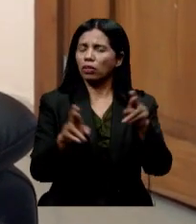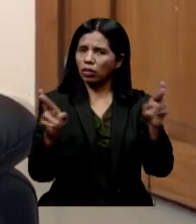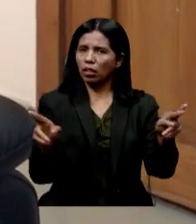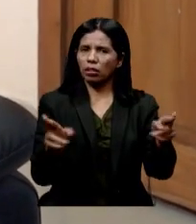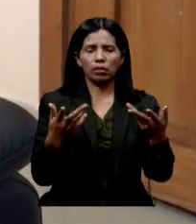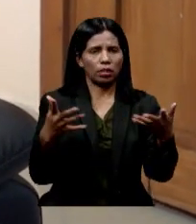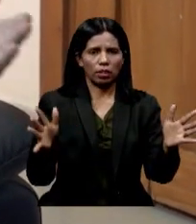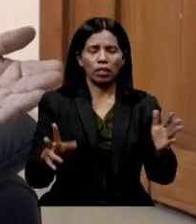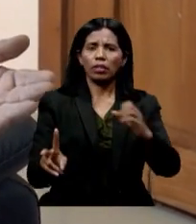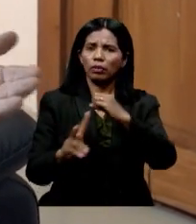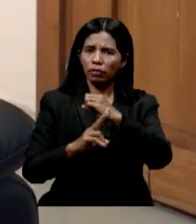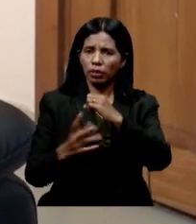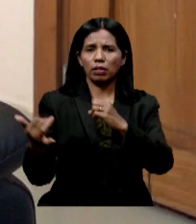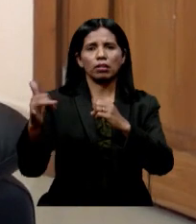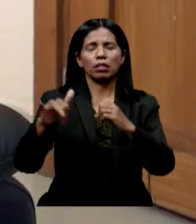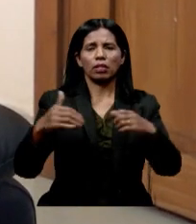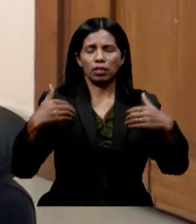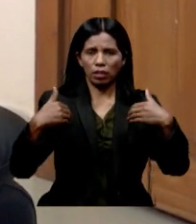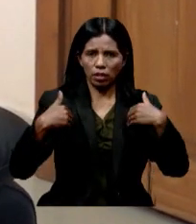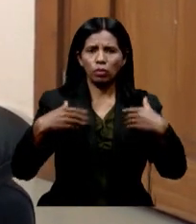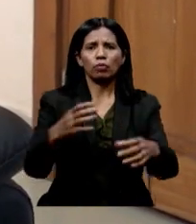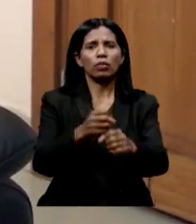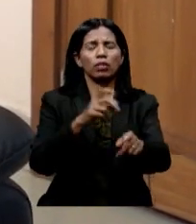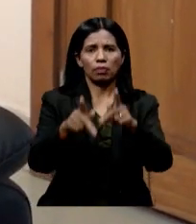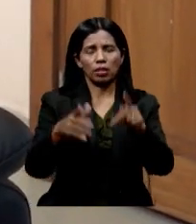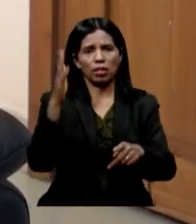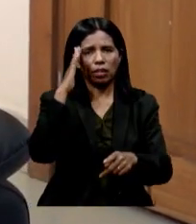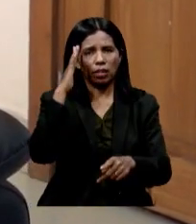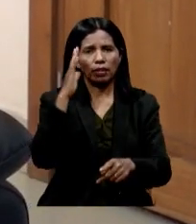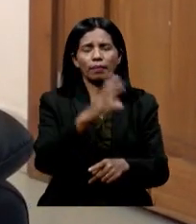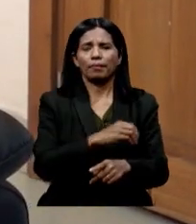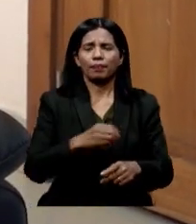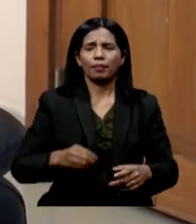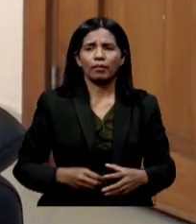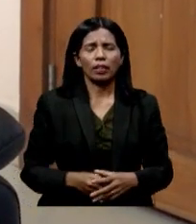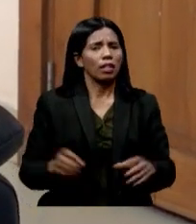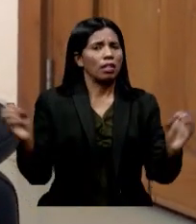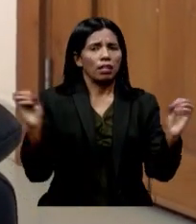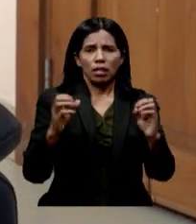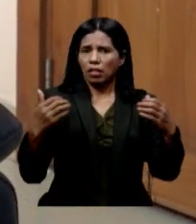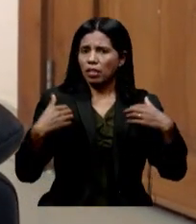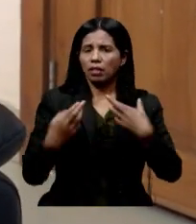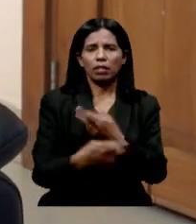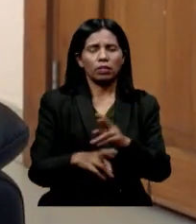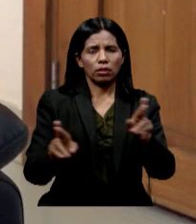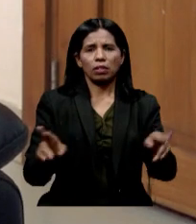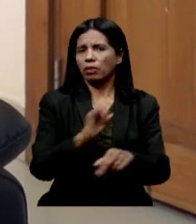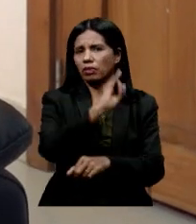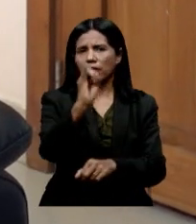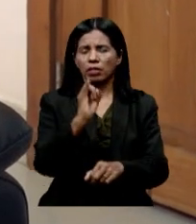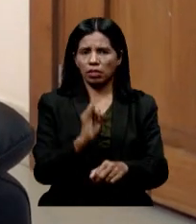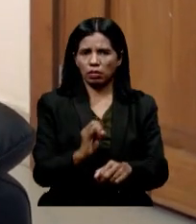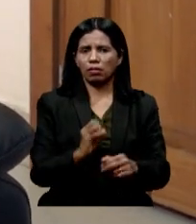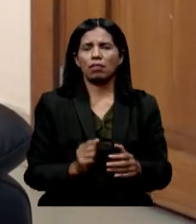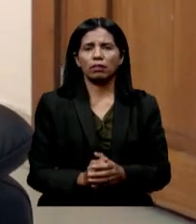Vítimas ia testemunho, né? E no entanto lá ia resultar a investigação.